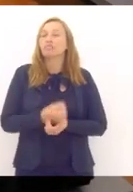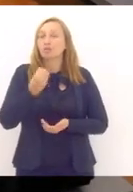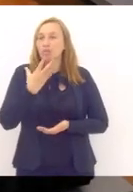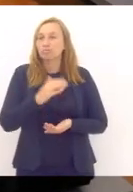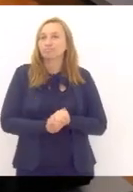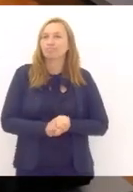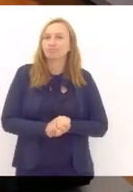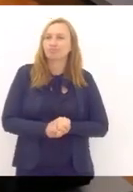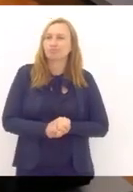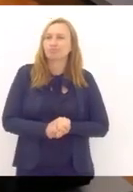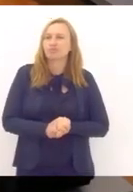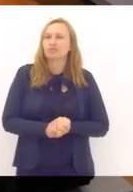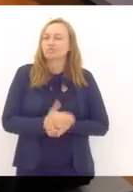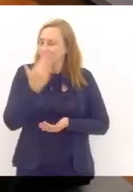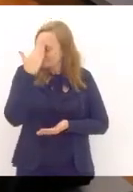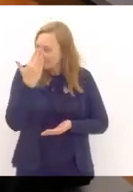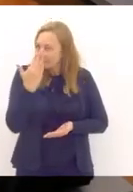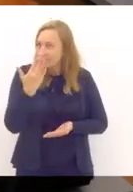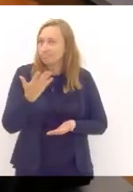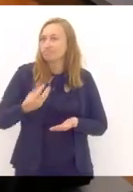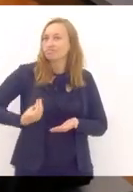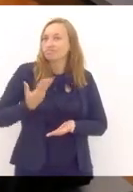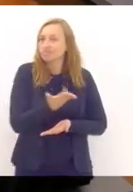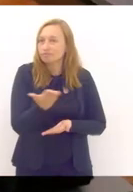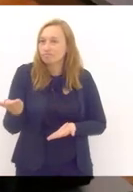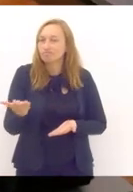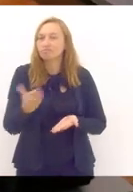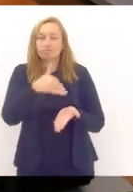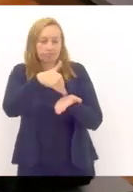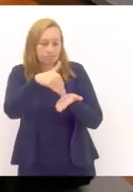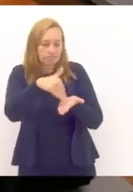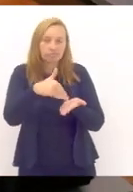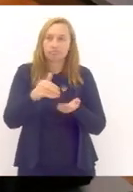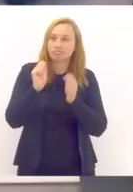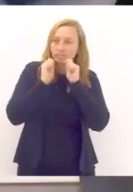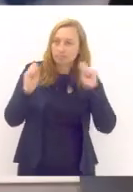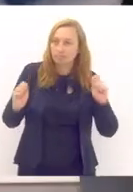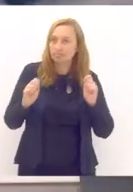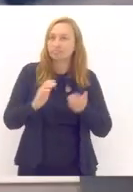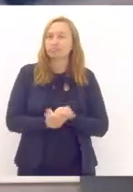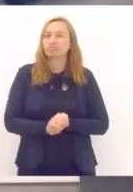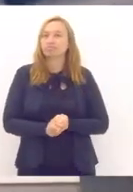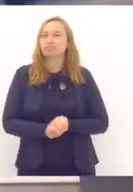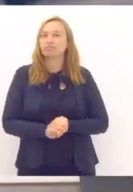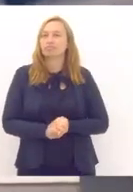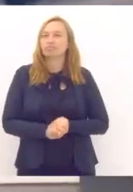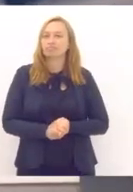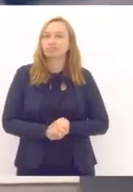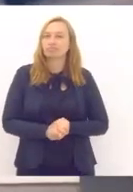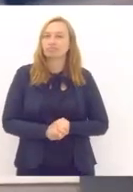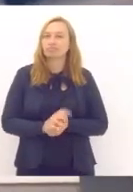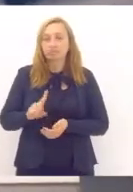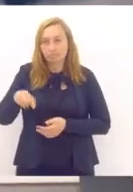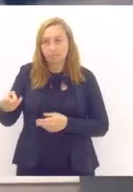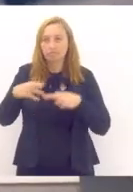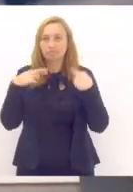tá bom. Gente, queria agradecer muito aí a presença dos secretários, assessores, e começamos aí. E